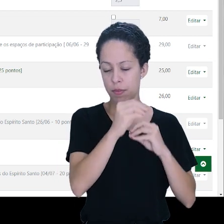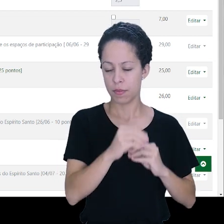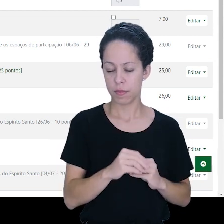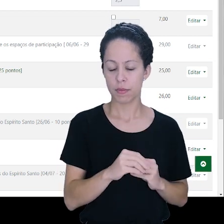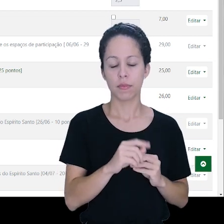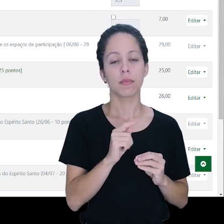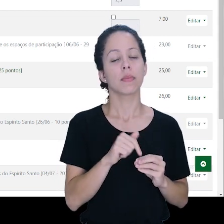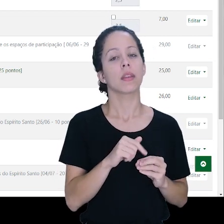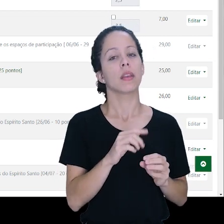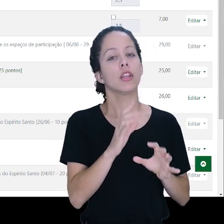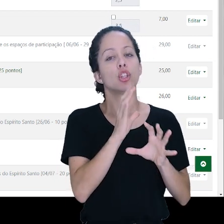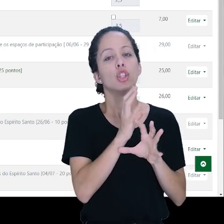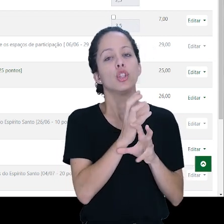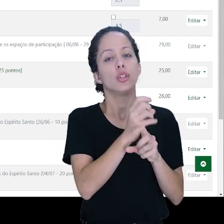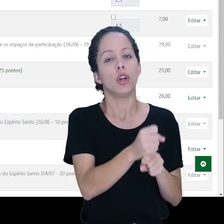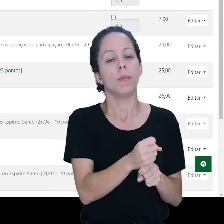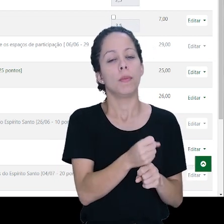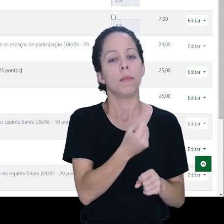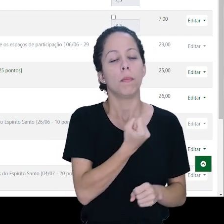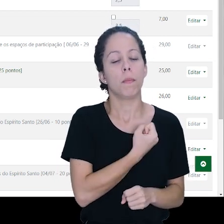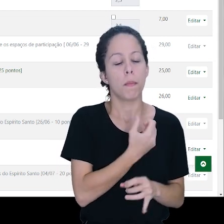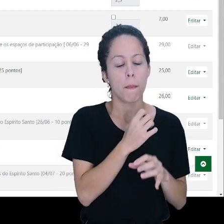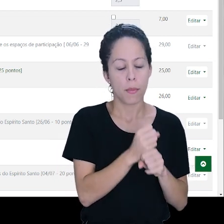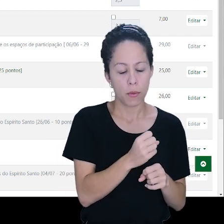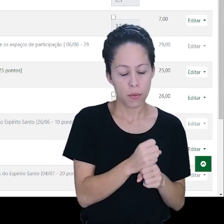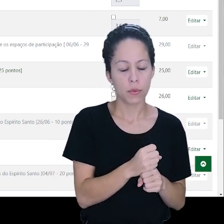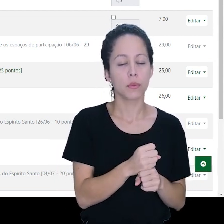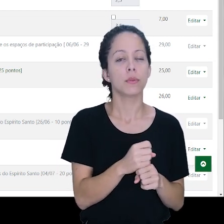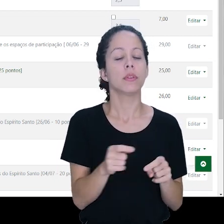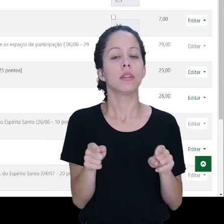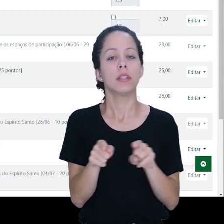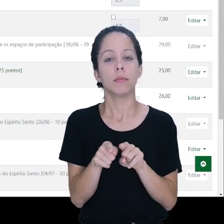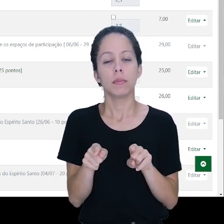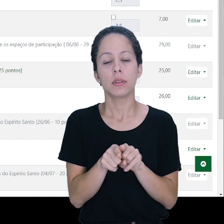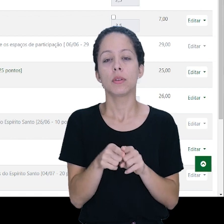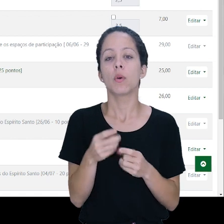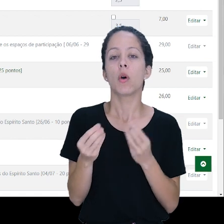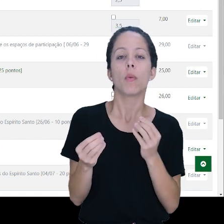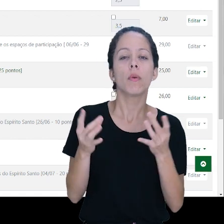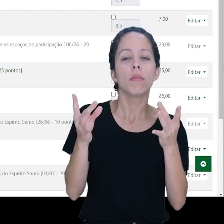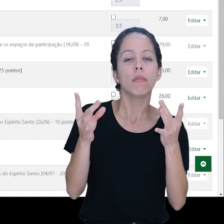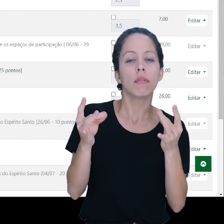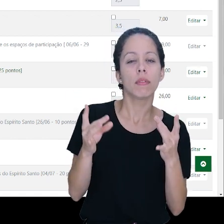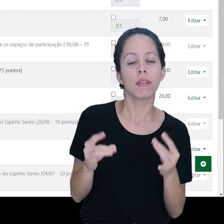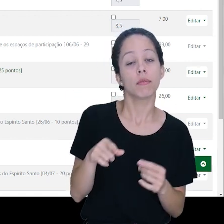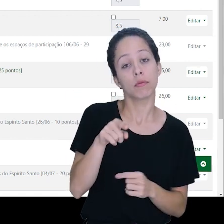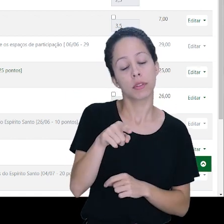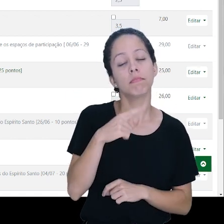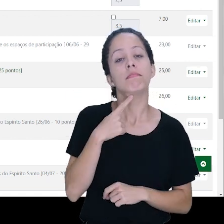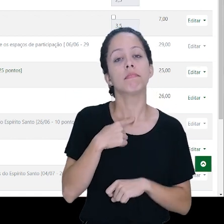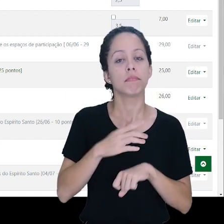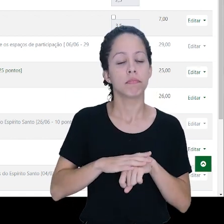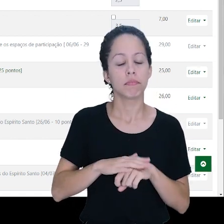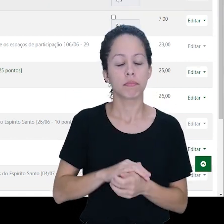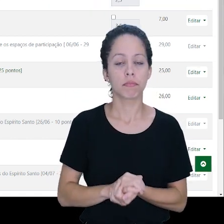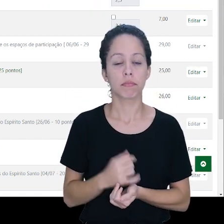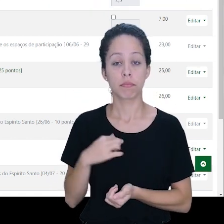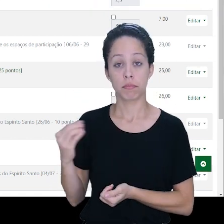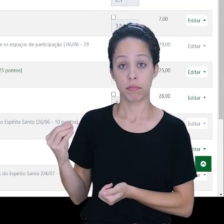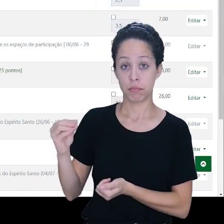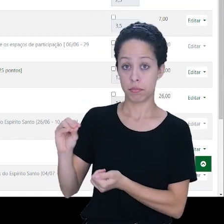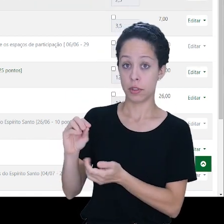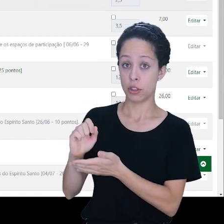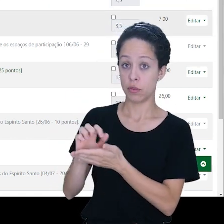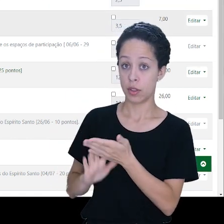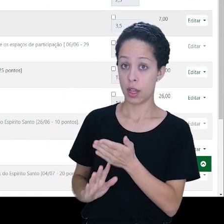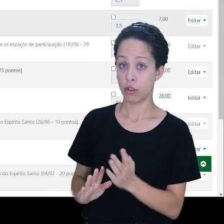somadas ou pontuadas da forma que você deseja Então o que eu fiz aqui eu lancei atividades que estão